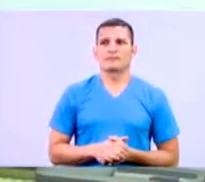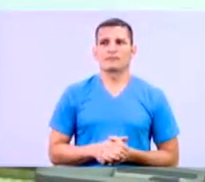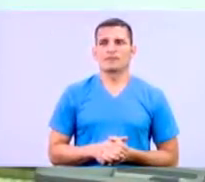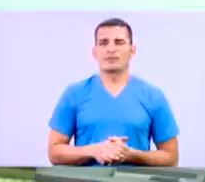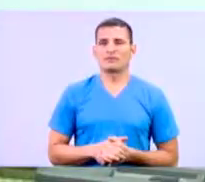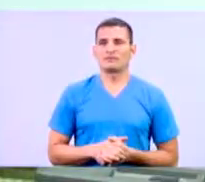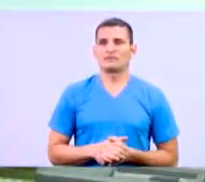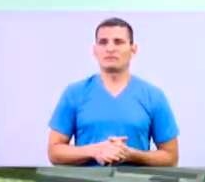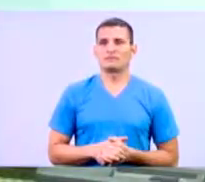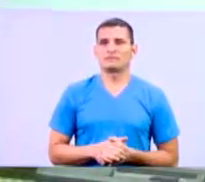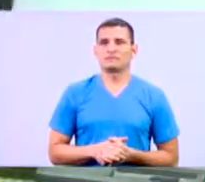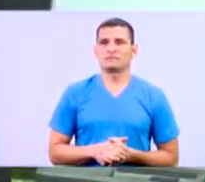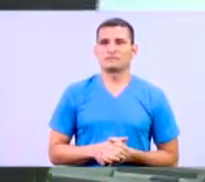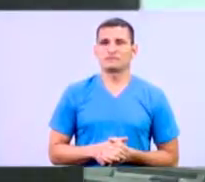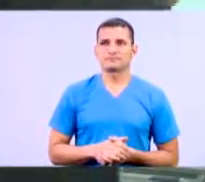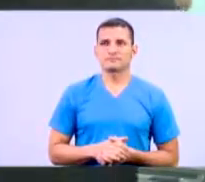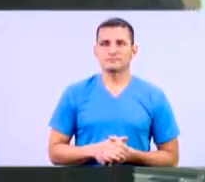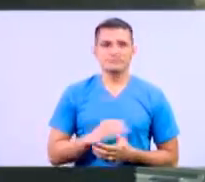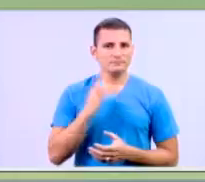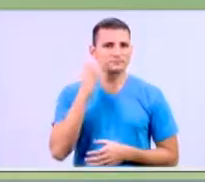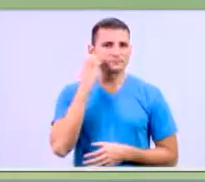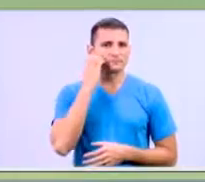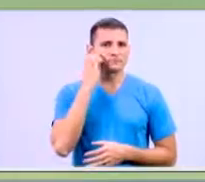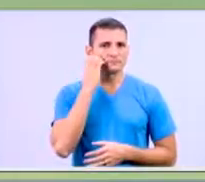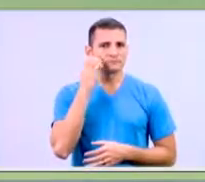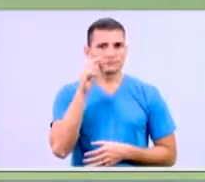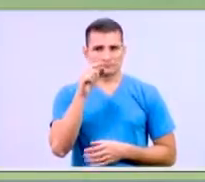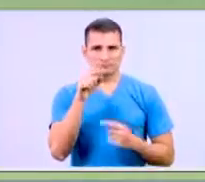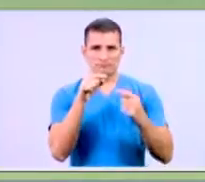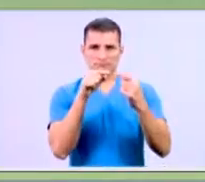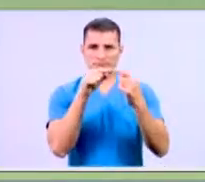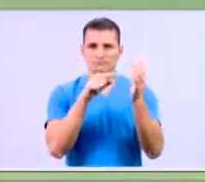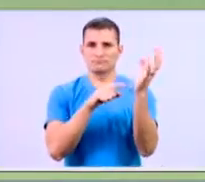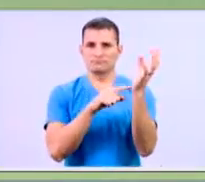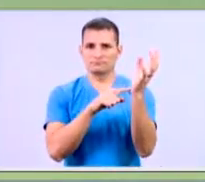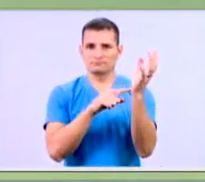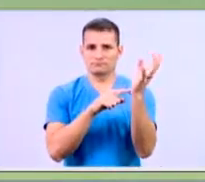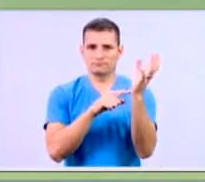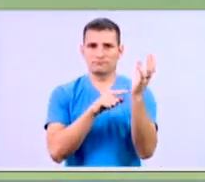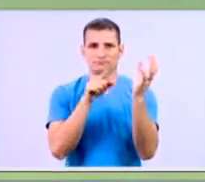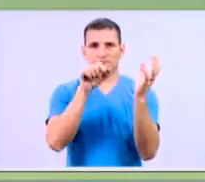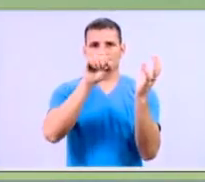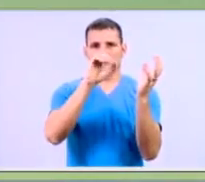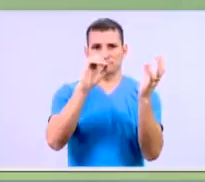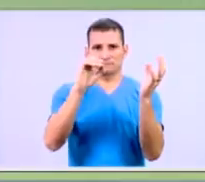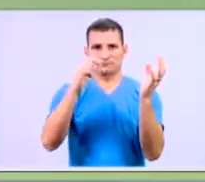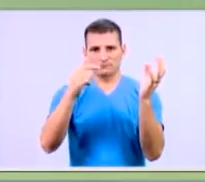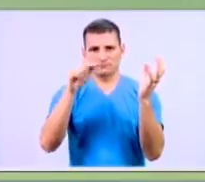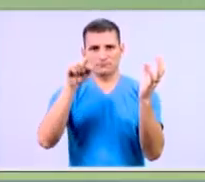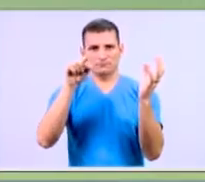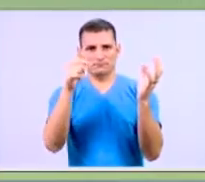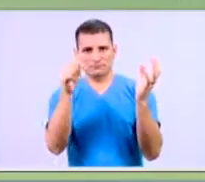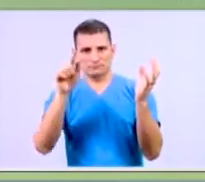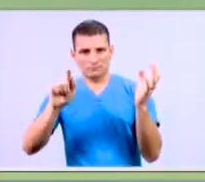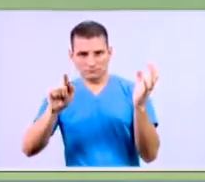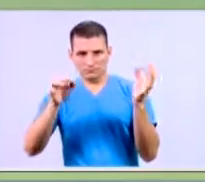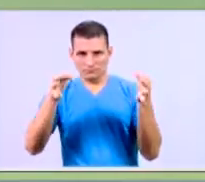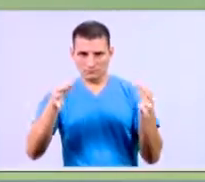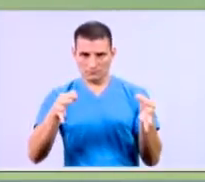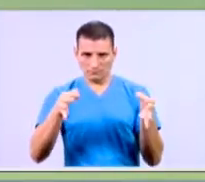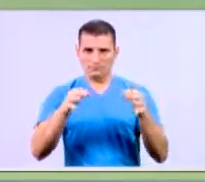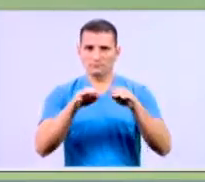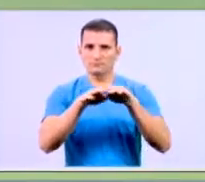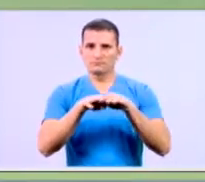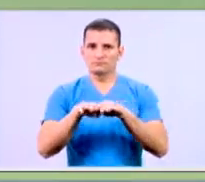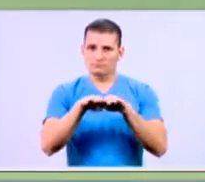aqui. Pelo celular, você conectado no Wi-Fi, você está no 802.11G. Perfeito, como a